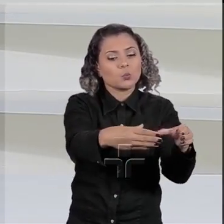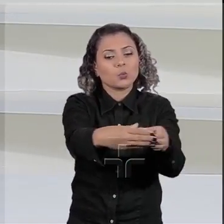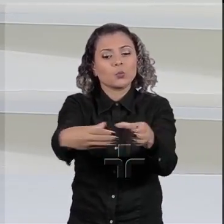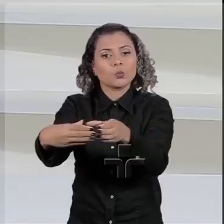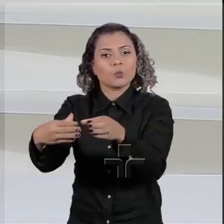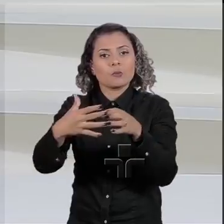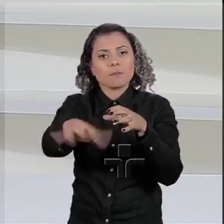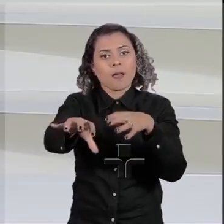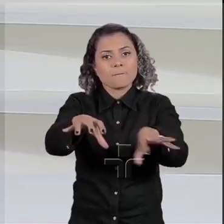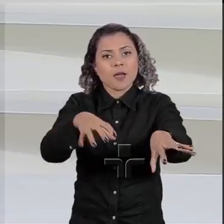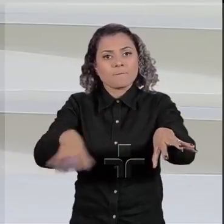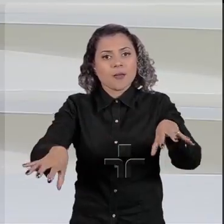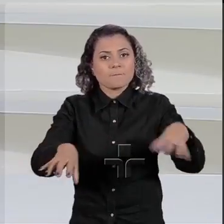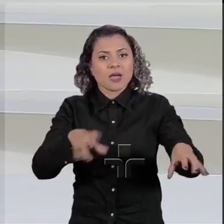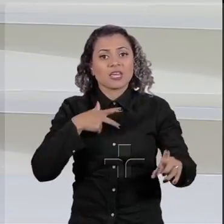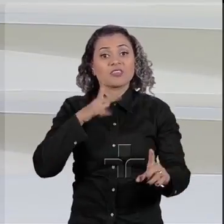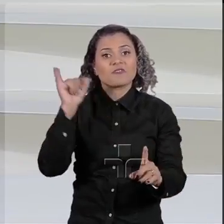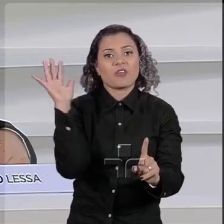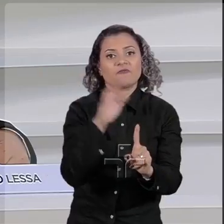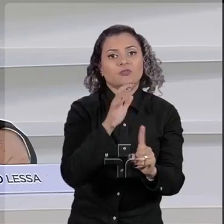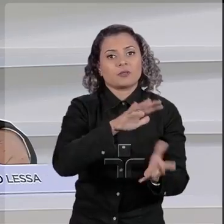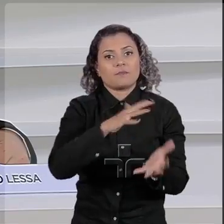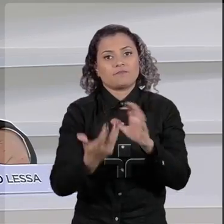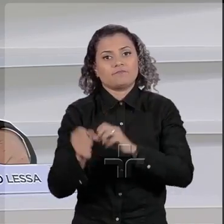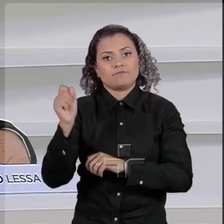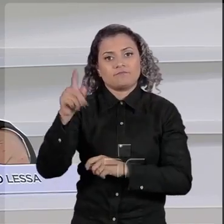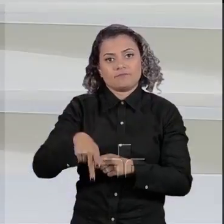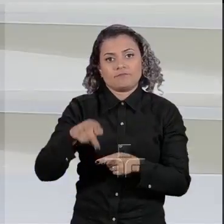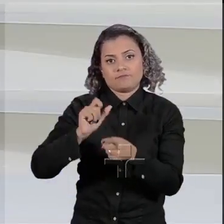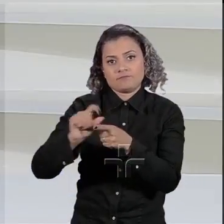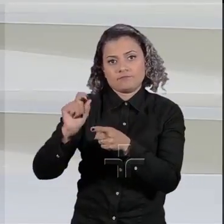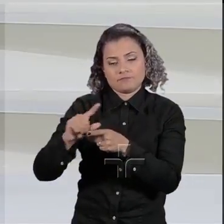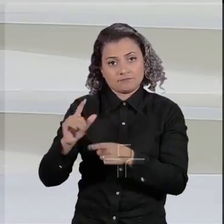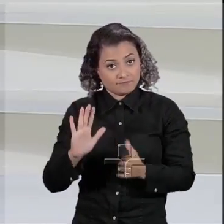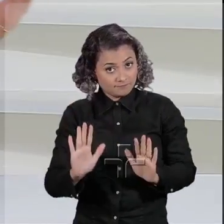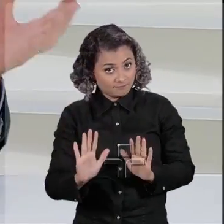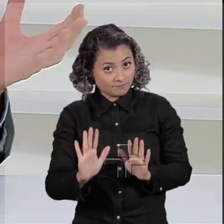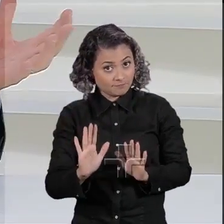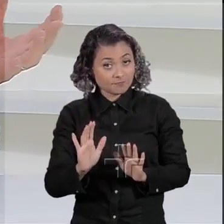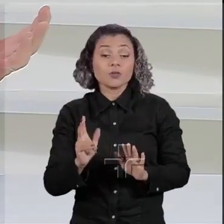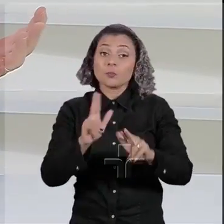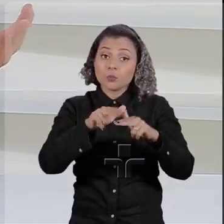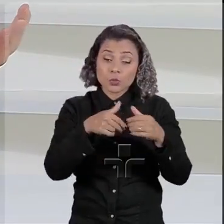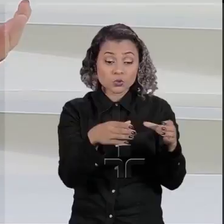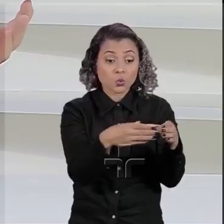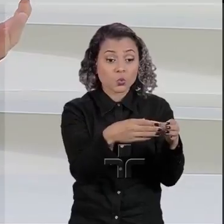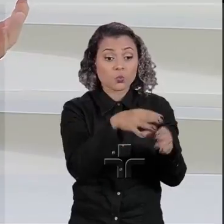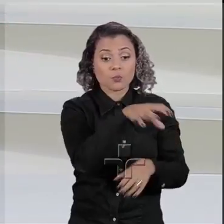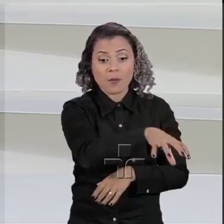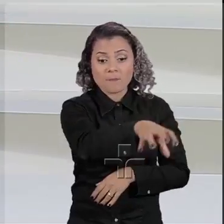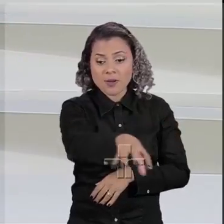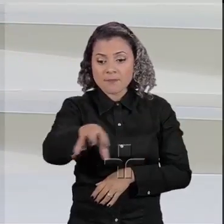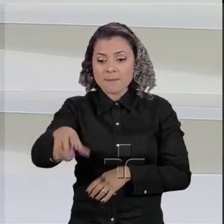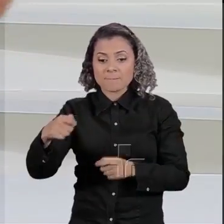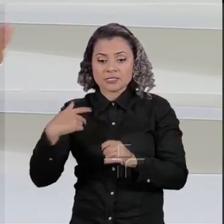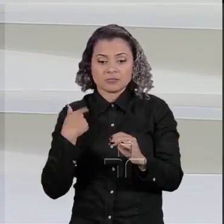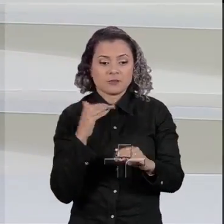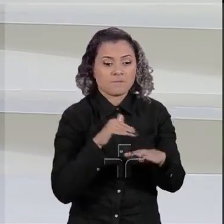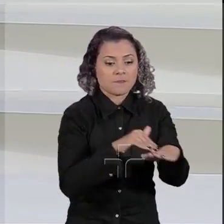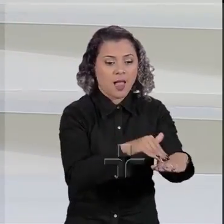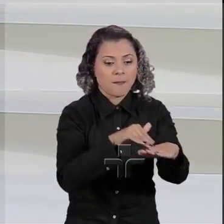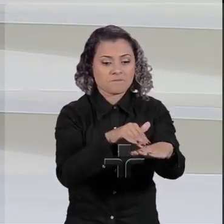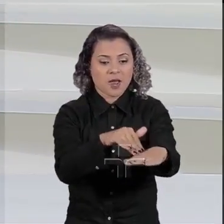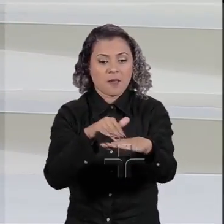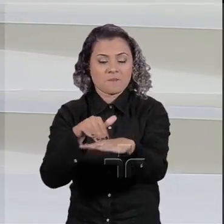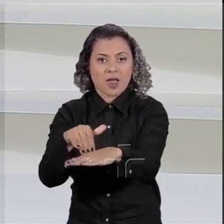atingidos pela reforma, não é? É fundamental. E aí uma mensagem para cada um desses públicos, inclusive para